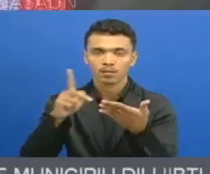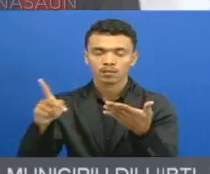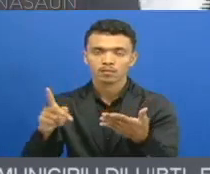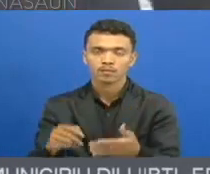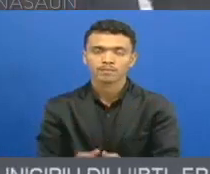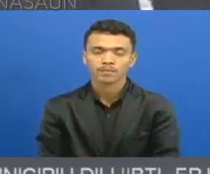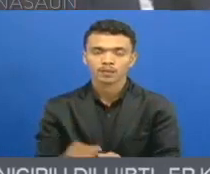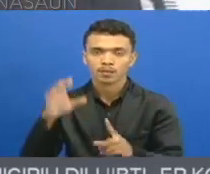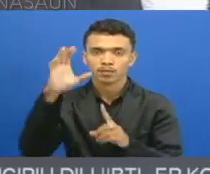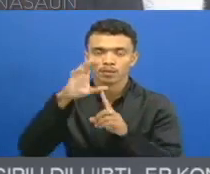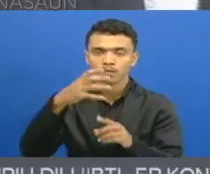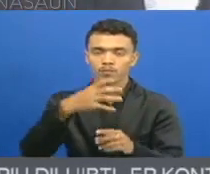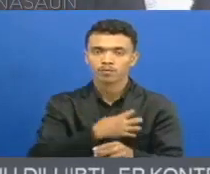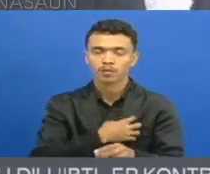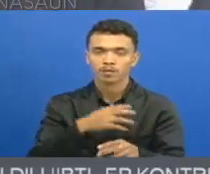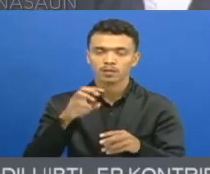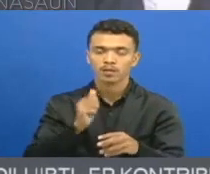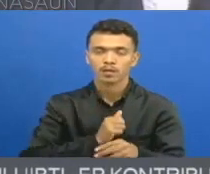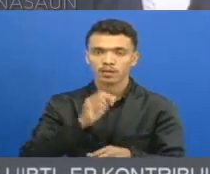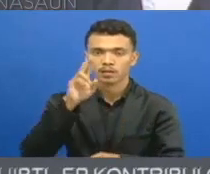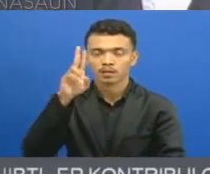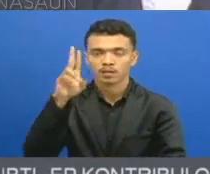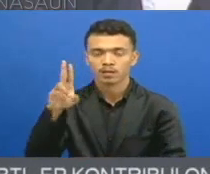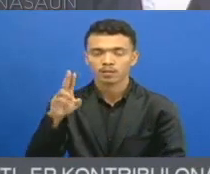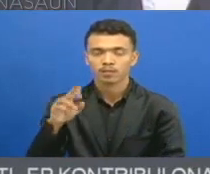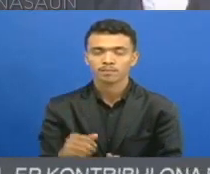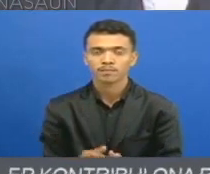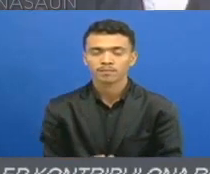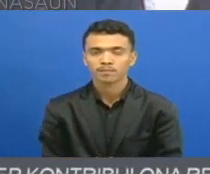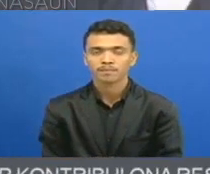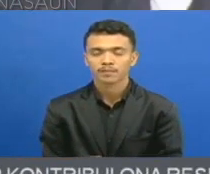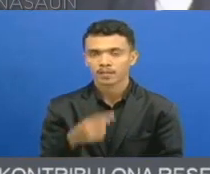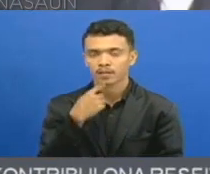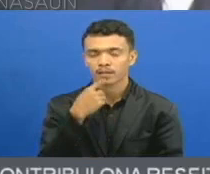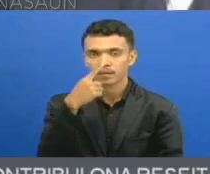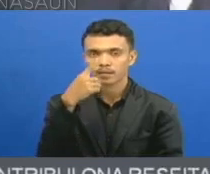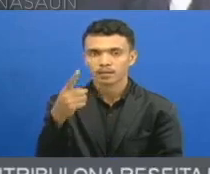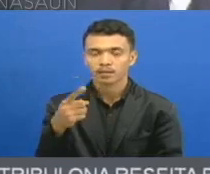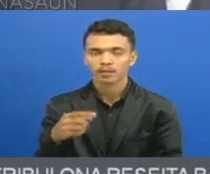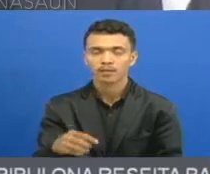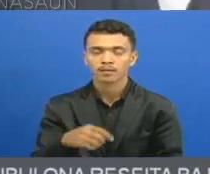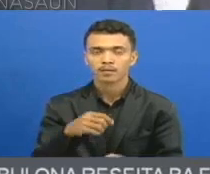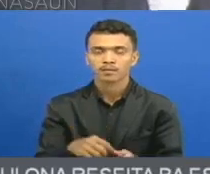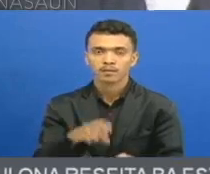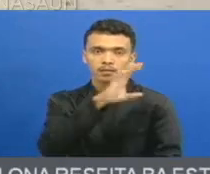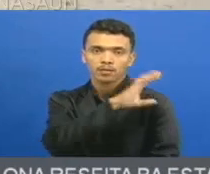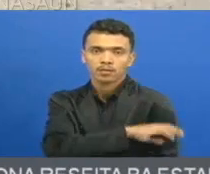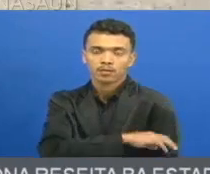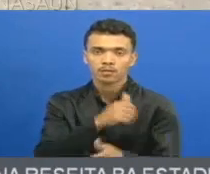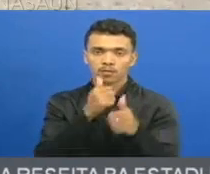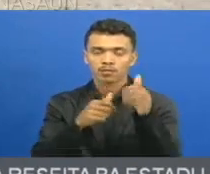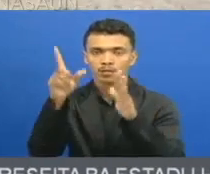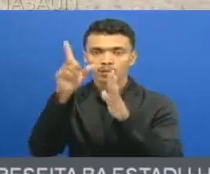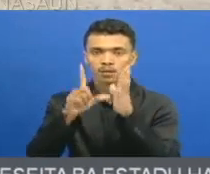Estado. Comandante PNTL Município Aileu, Superintendente Sebastião Alves Quintown Hateten, se garantia segurança do Irdet Lei